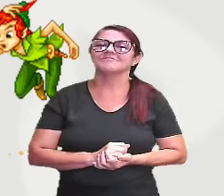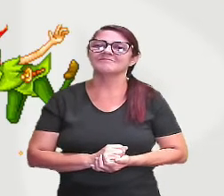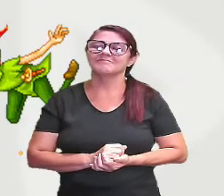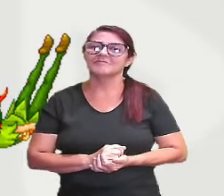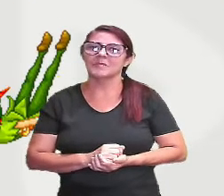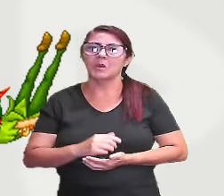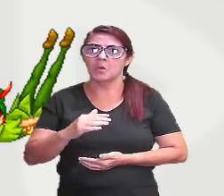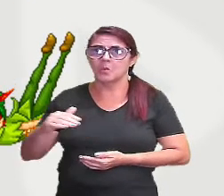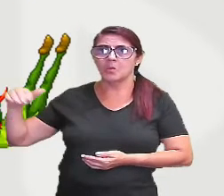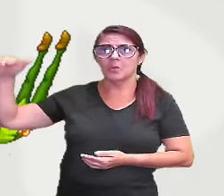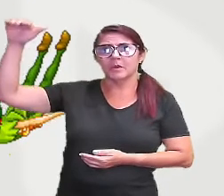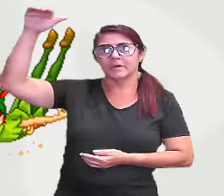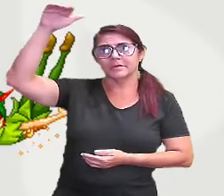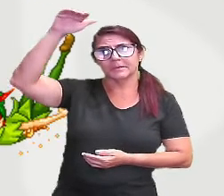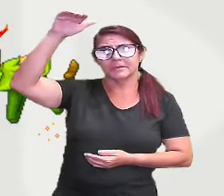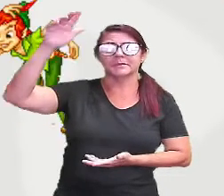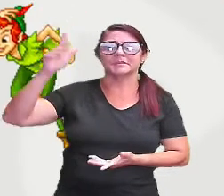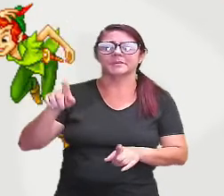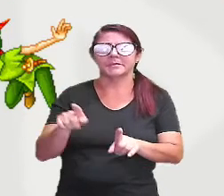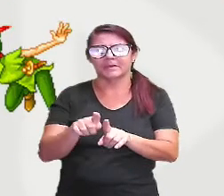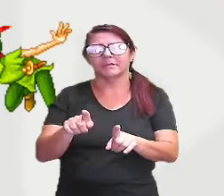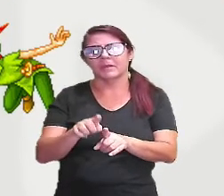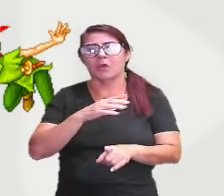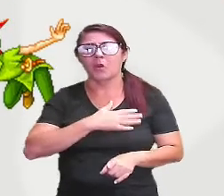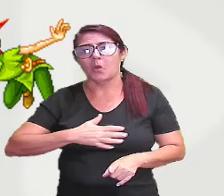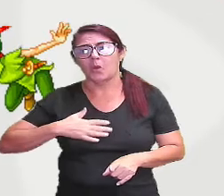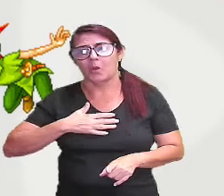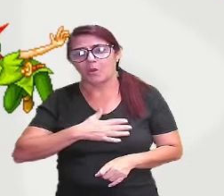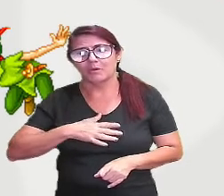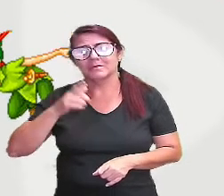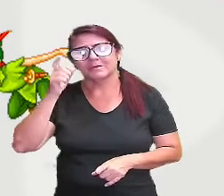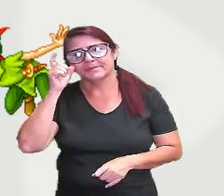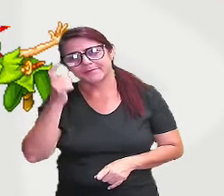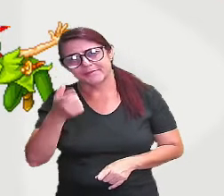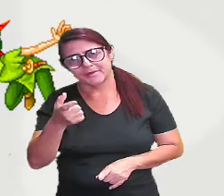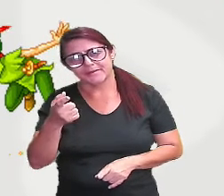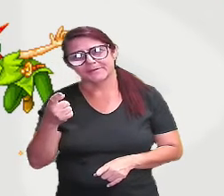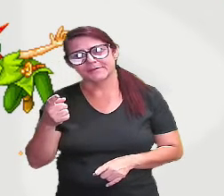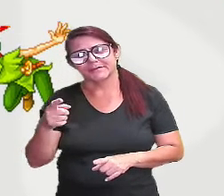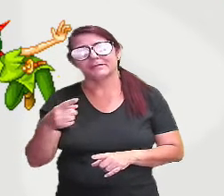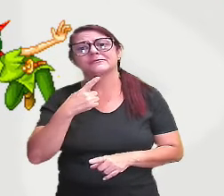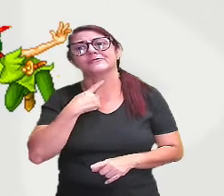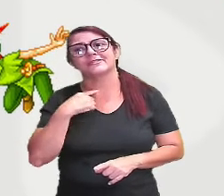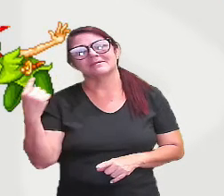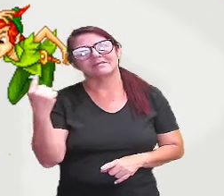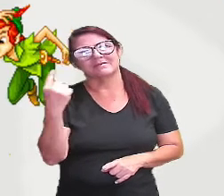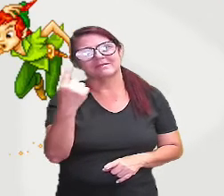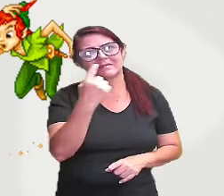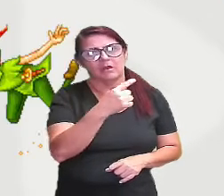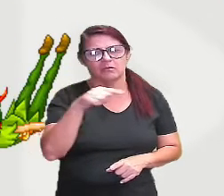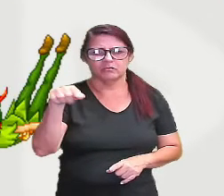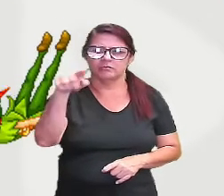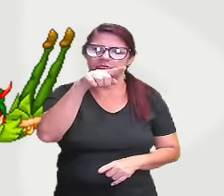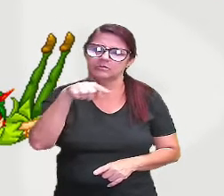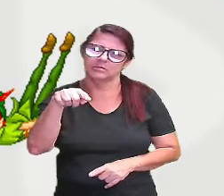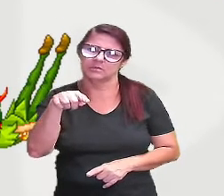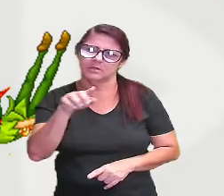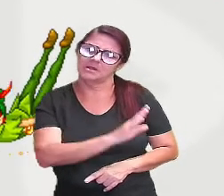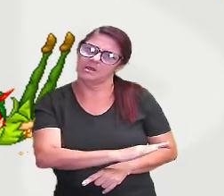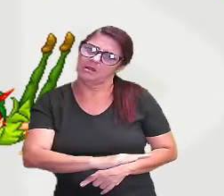os adultos, né, adolescentes gostam e se interessam bastante. A fase de vocês,